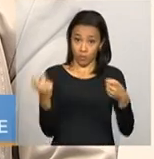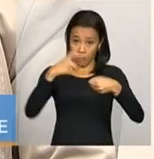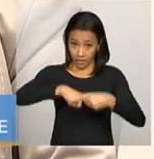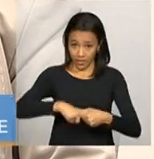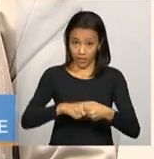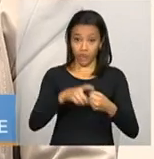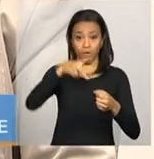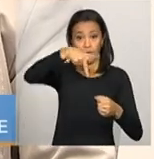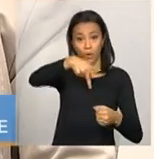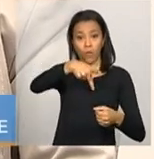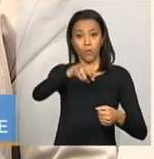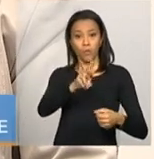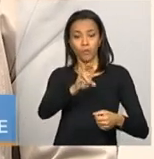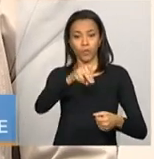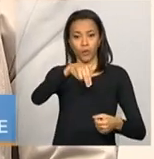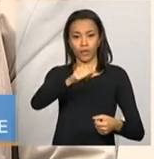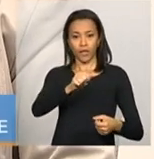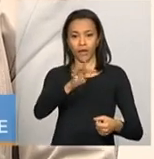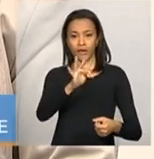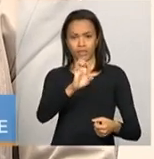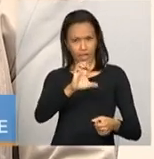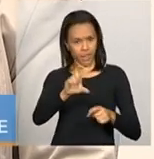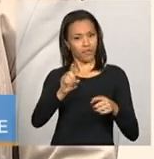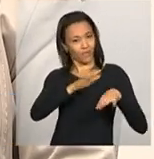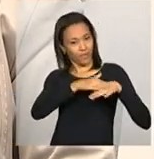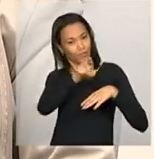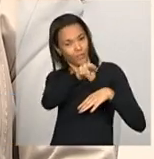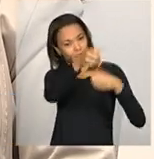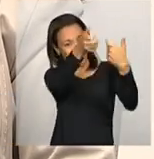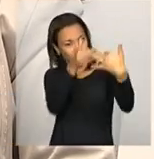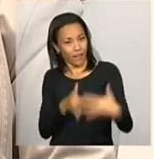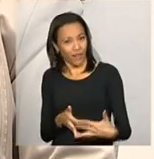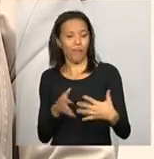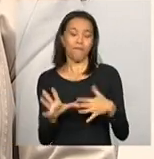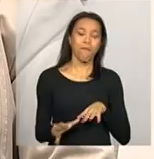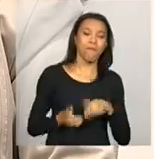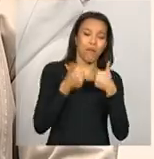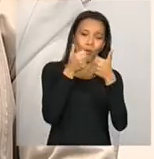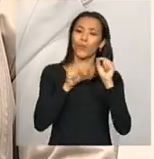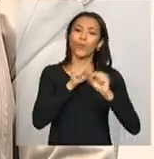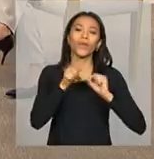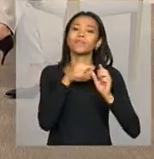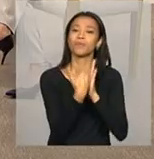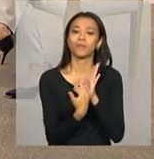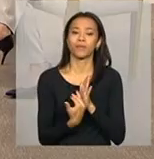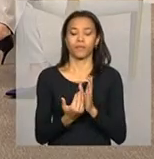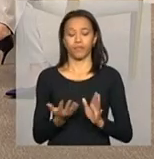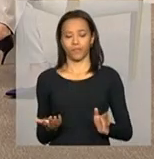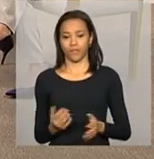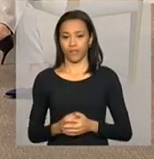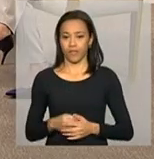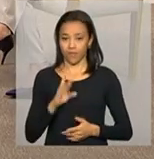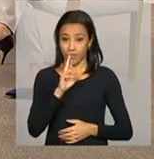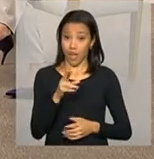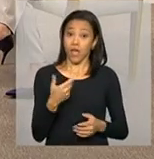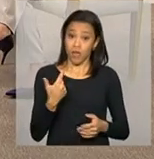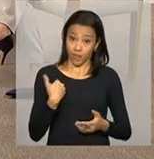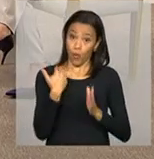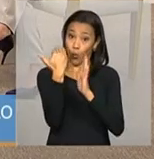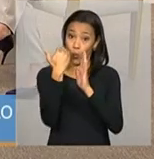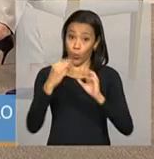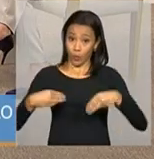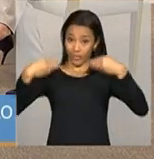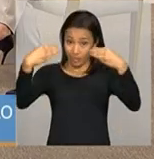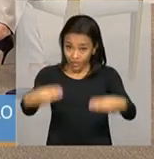demandante, né? E a Nilva pode até falar um pouquinho melhor sobre isso, eu acredito. E aí, Nilva? Então, o Ministério faz exatamente esse papel